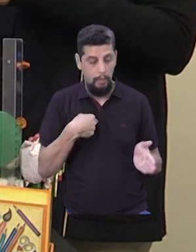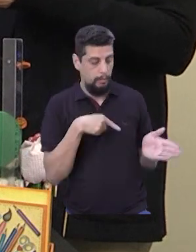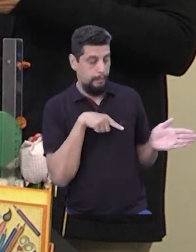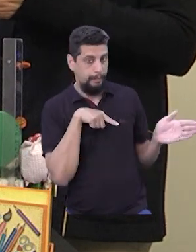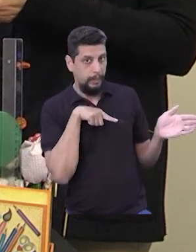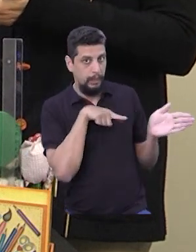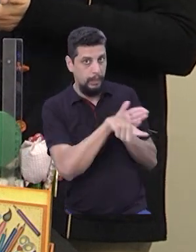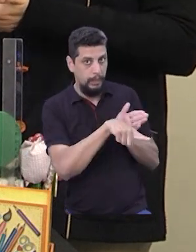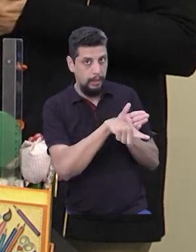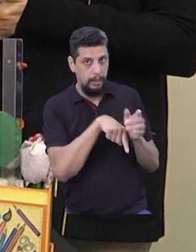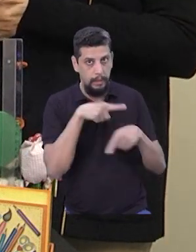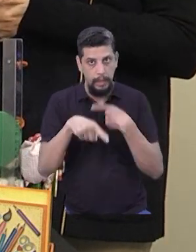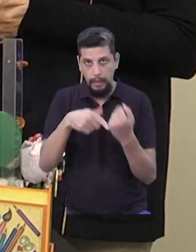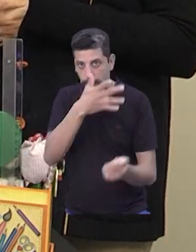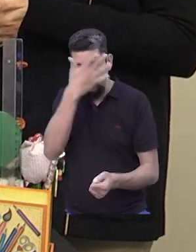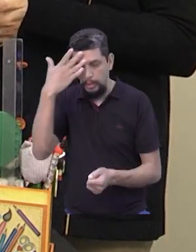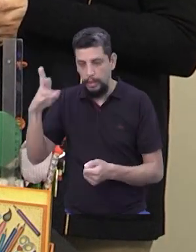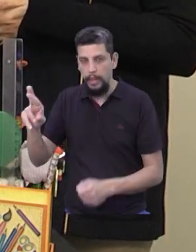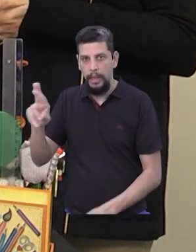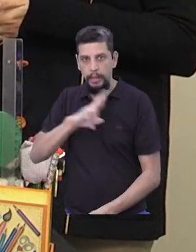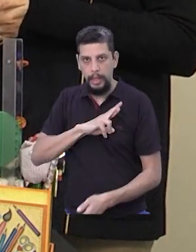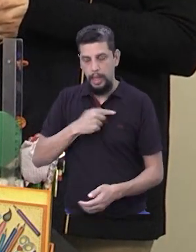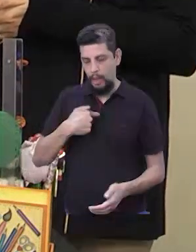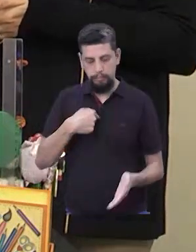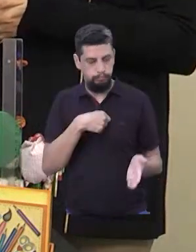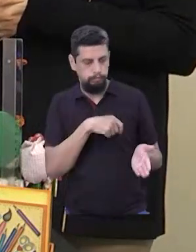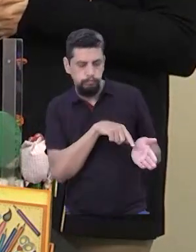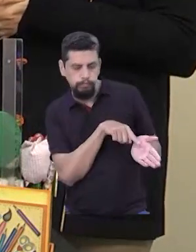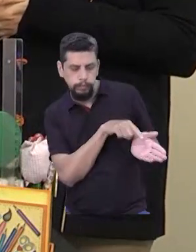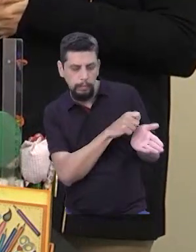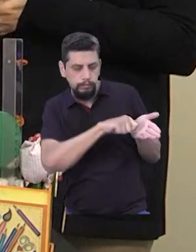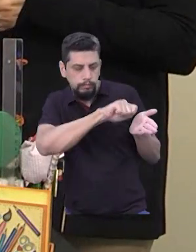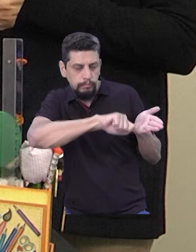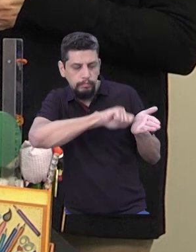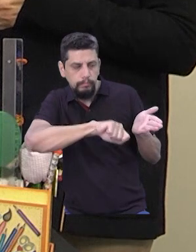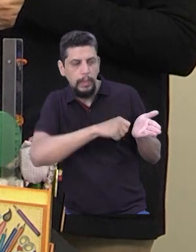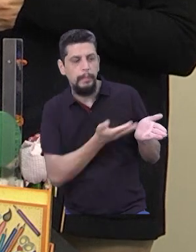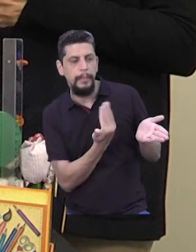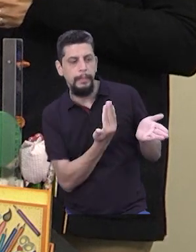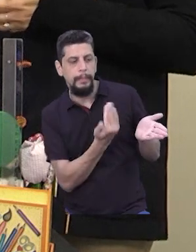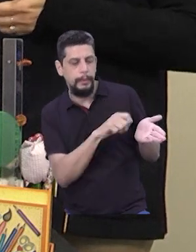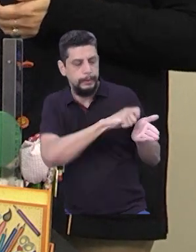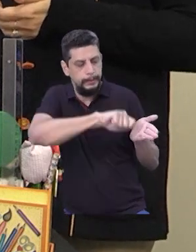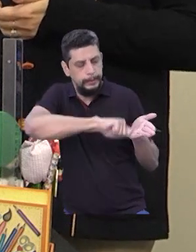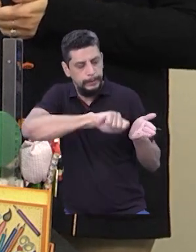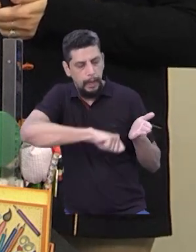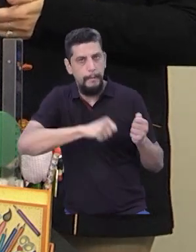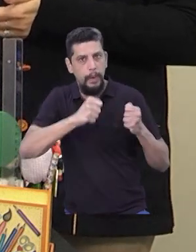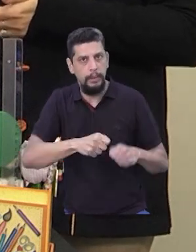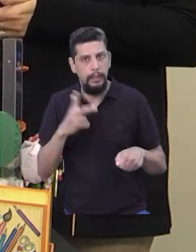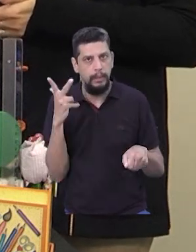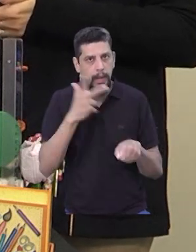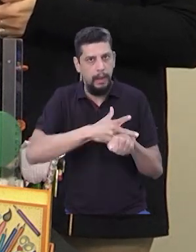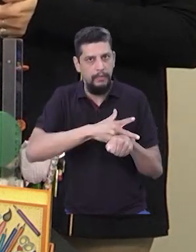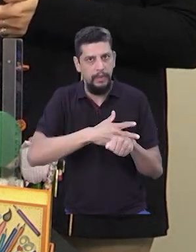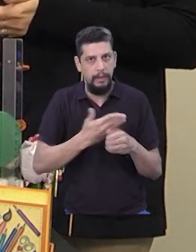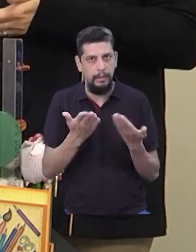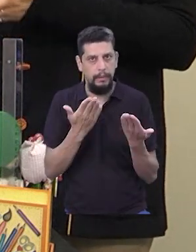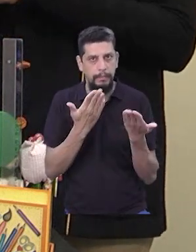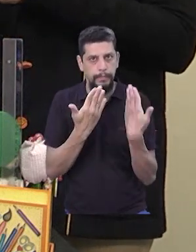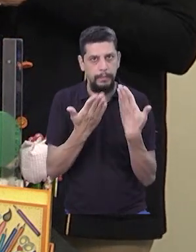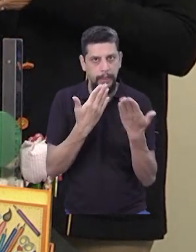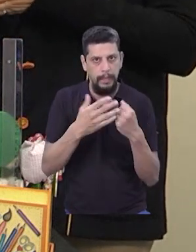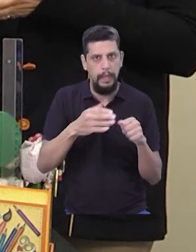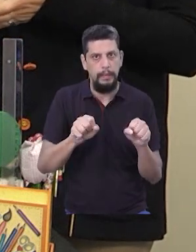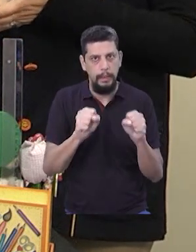você pergunta e a pessoa responde, você escreve a conversa. Verdade. Pode gravar, né, a entrevista,